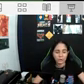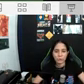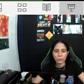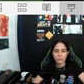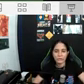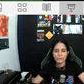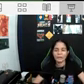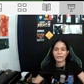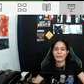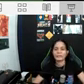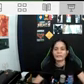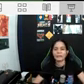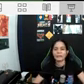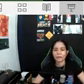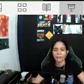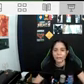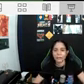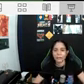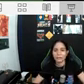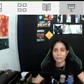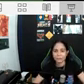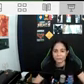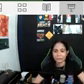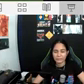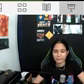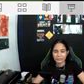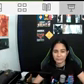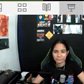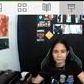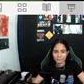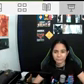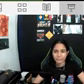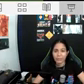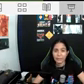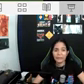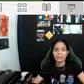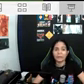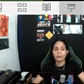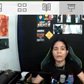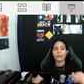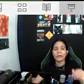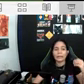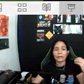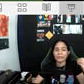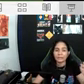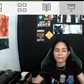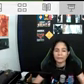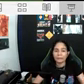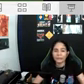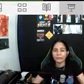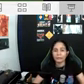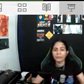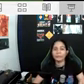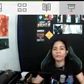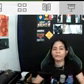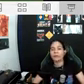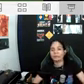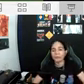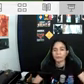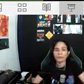que vão fazer toda a diferença na coleta de dados de vocês. Então, estes efeitos